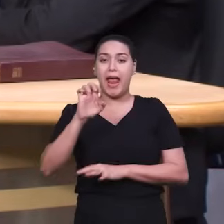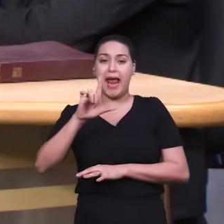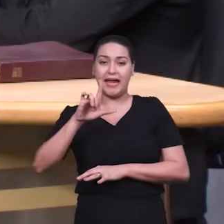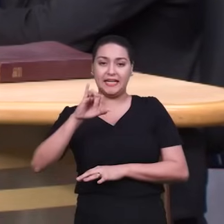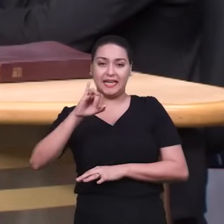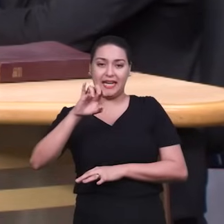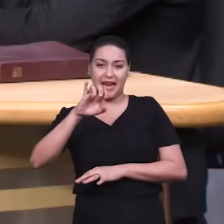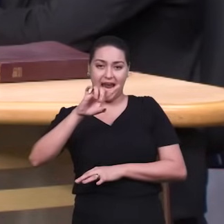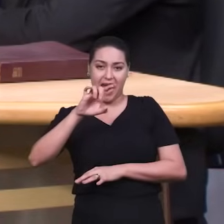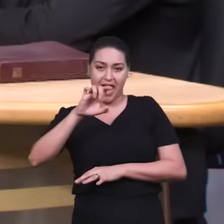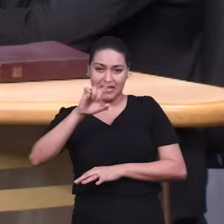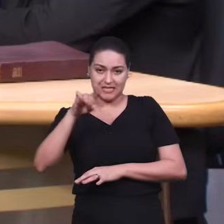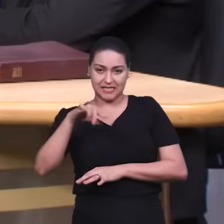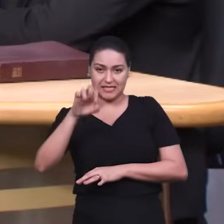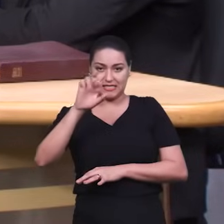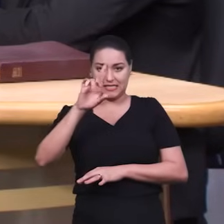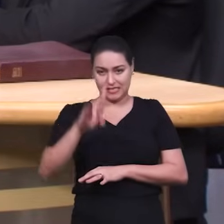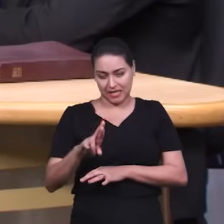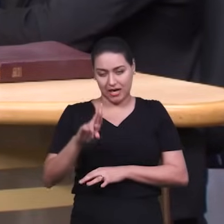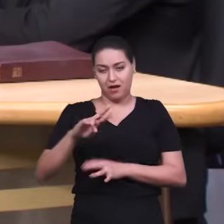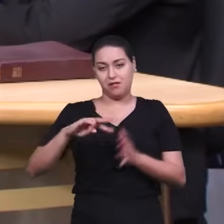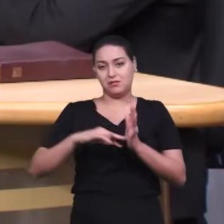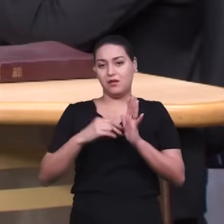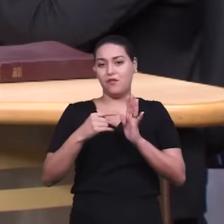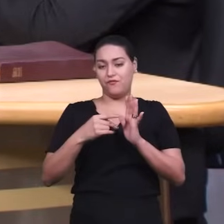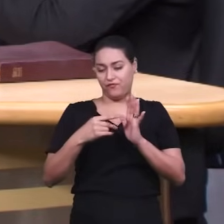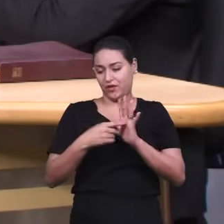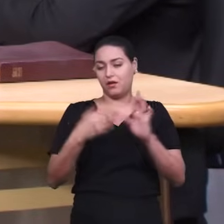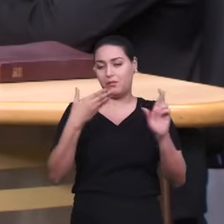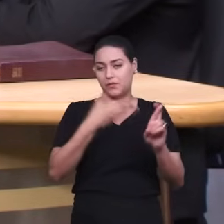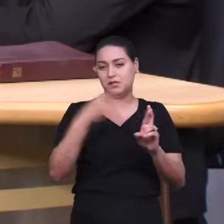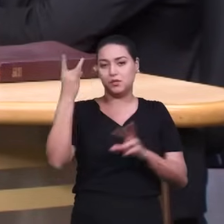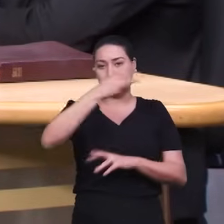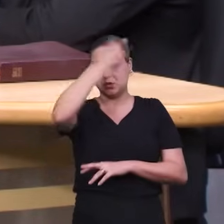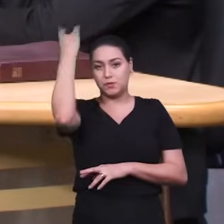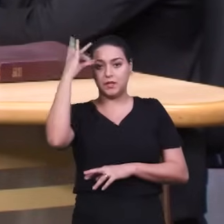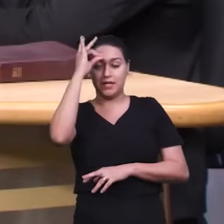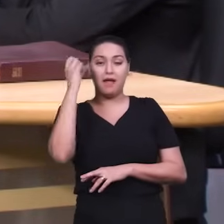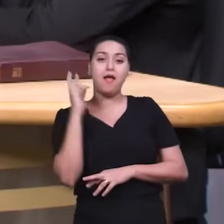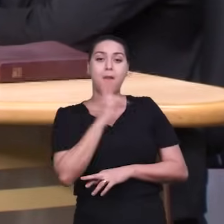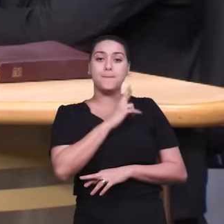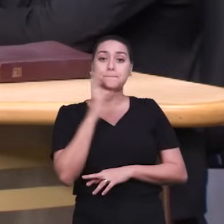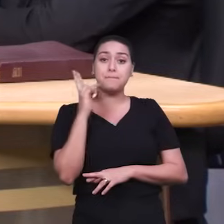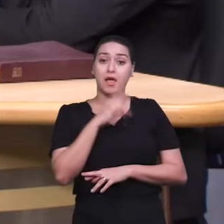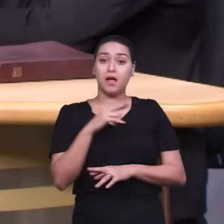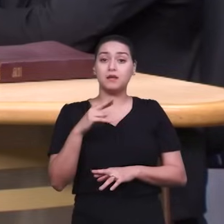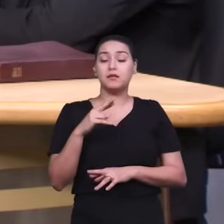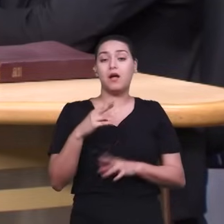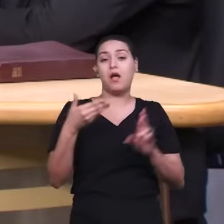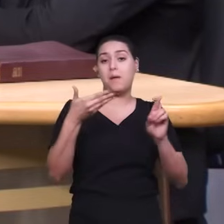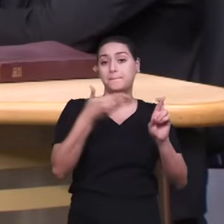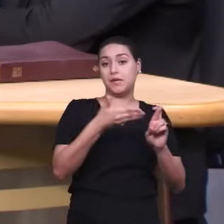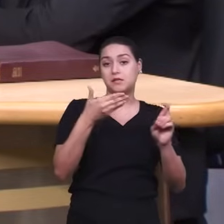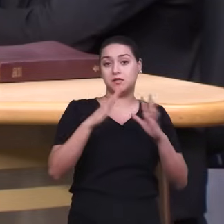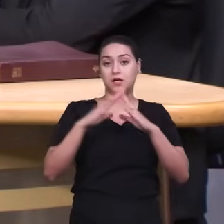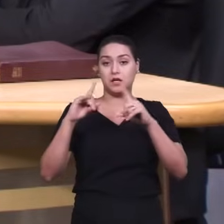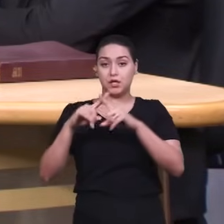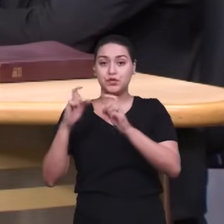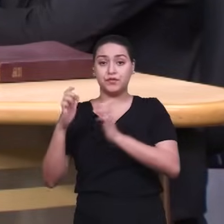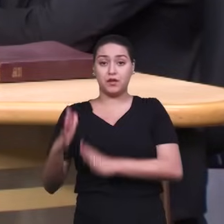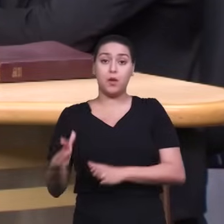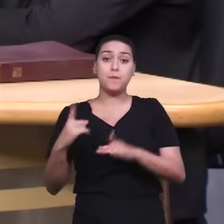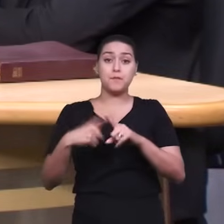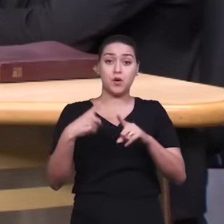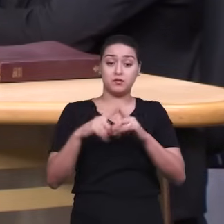Amém. Que ela faz parte da genética, verdade, porque ela tem o sangue de Jesus, sim, sobre a vida dela. É isso mesmo. Então ela faz parte de uma genética que não é dessa